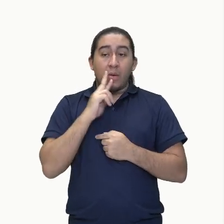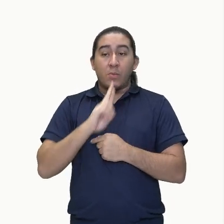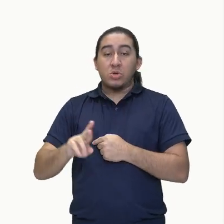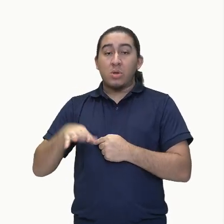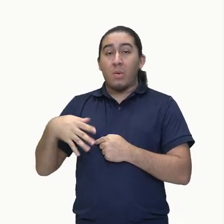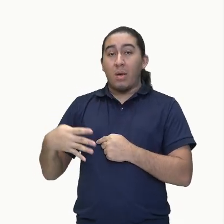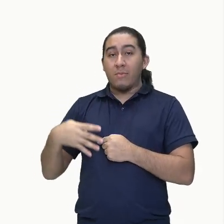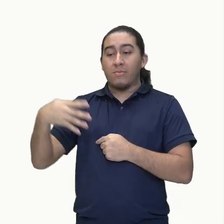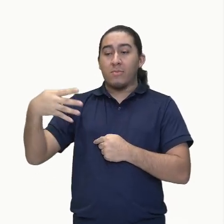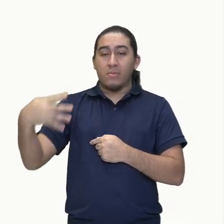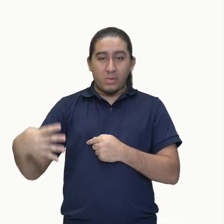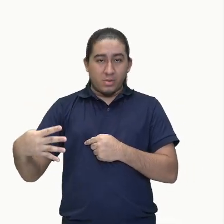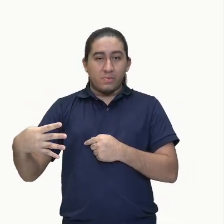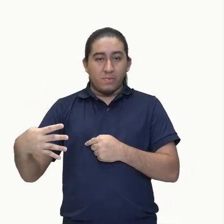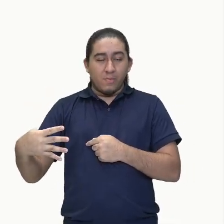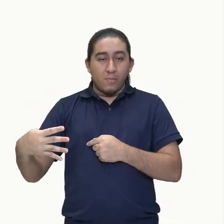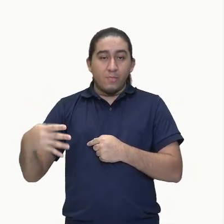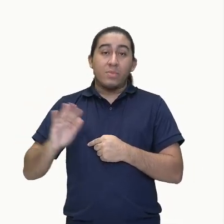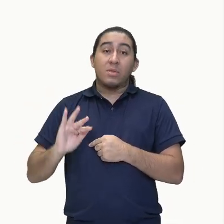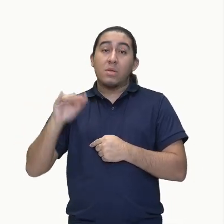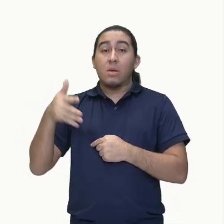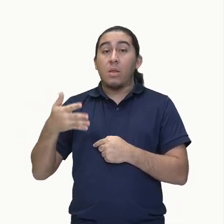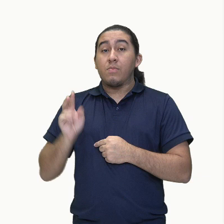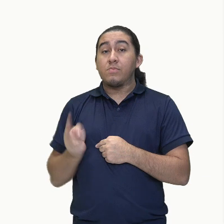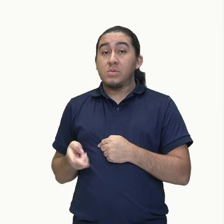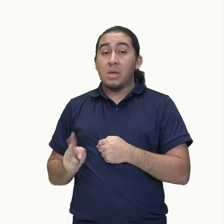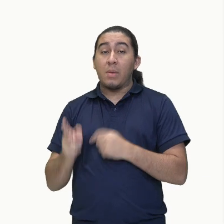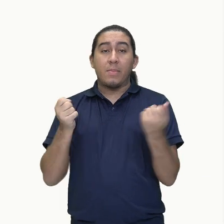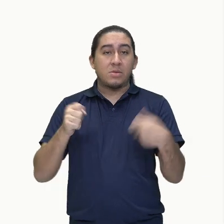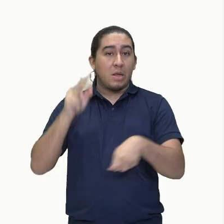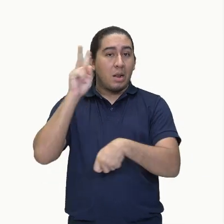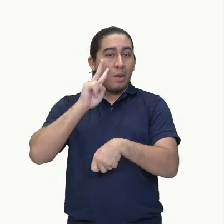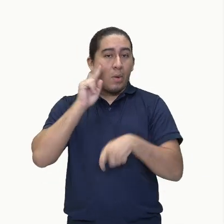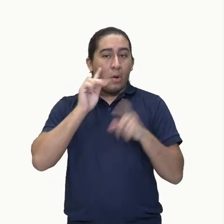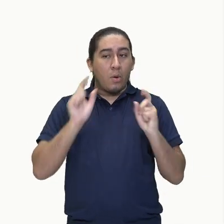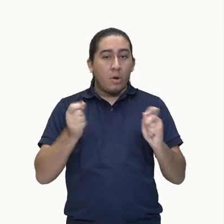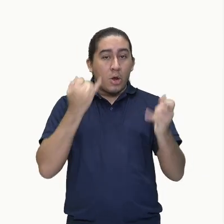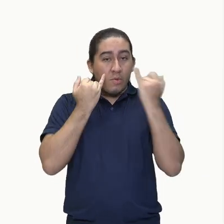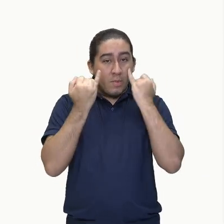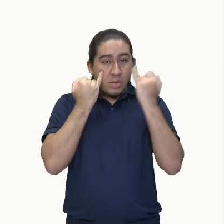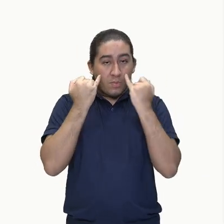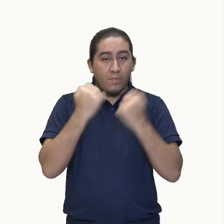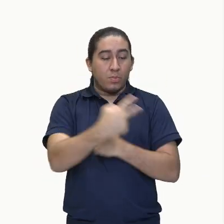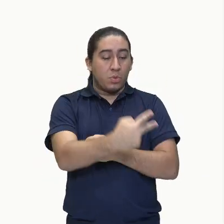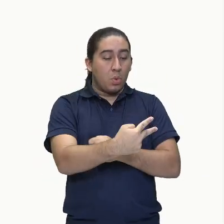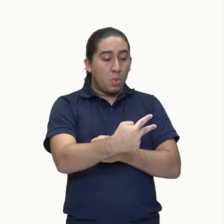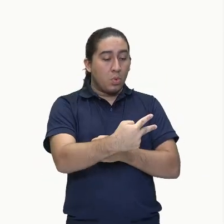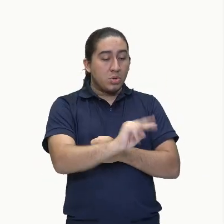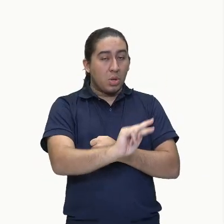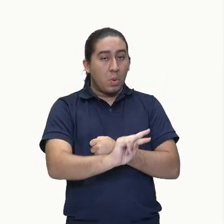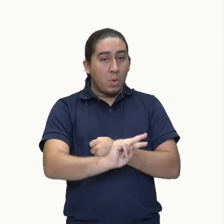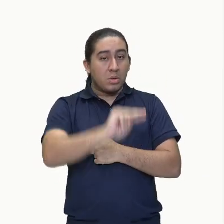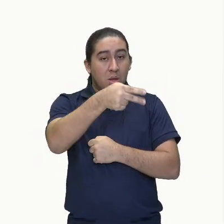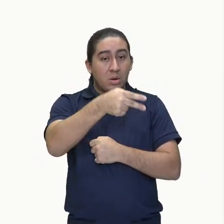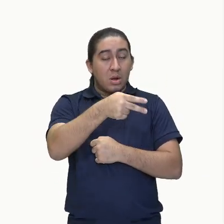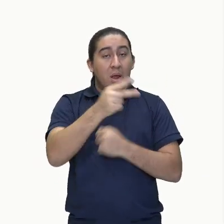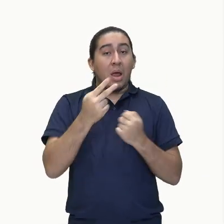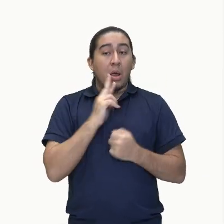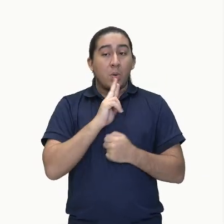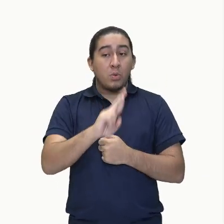é 4. Então, toda vez eu tenho que lembrar que 2 ao quadrado é